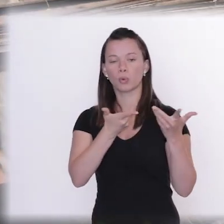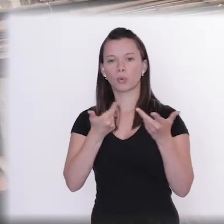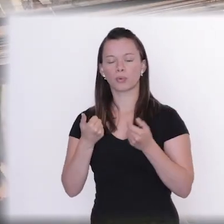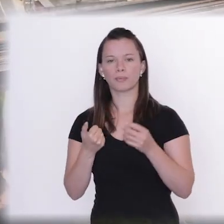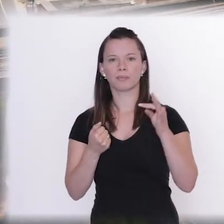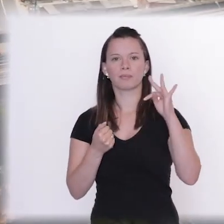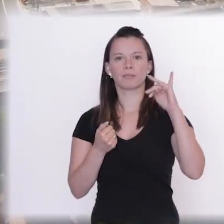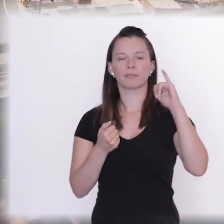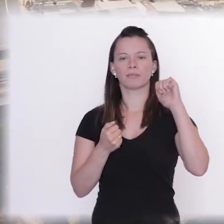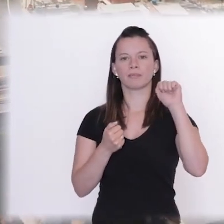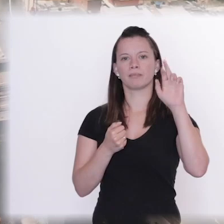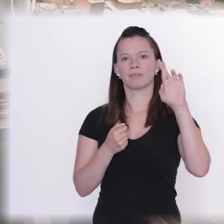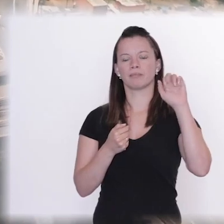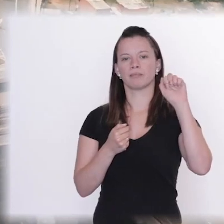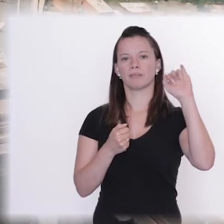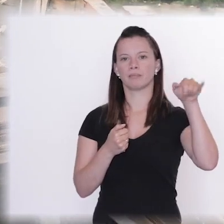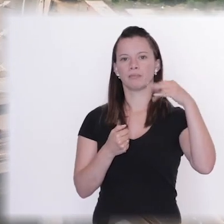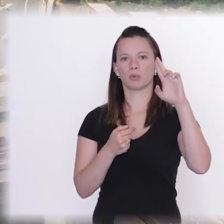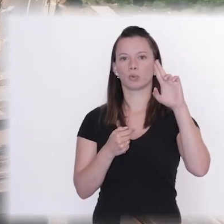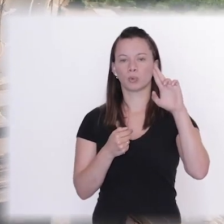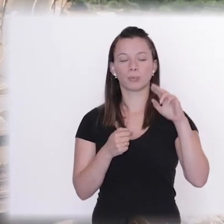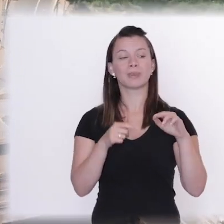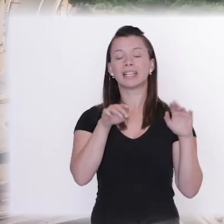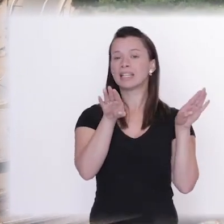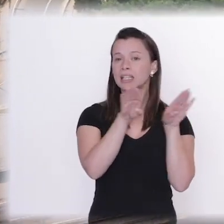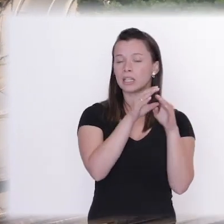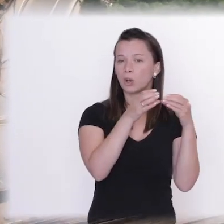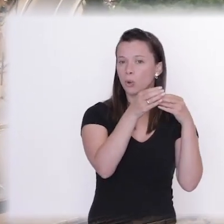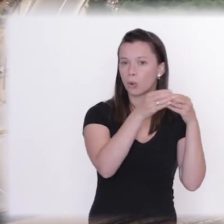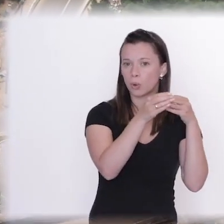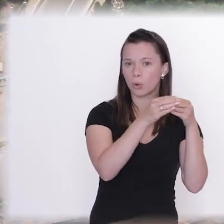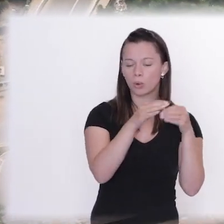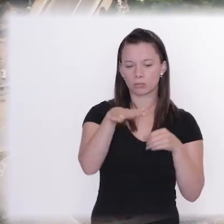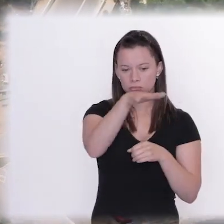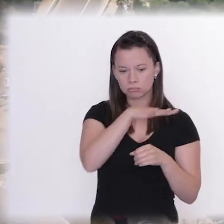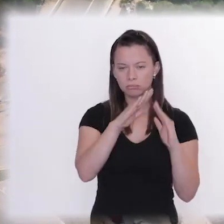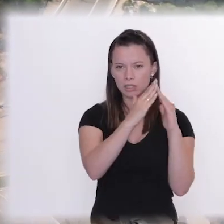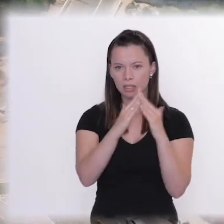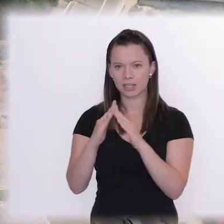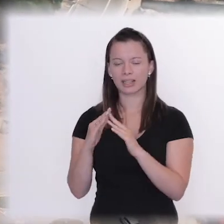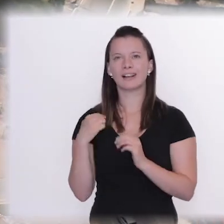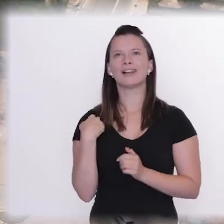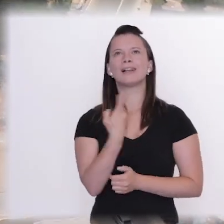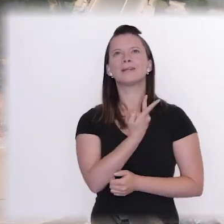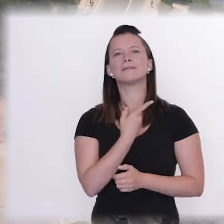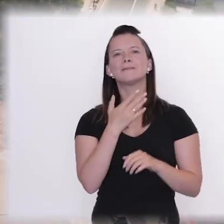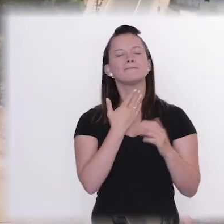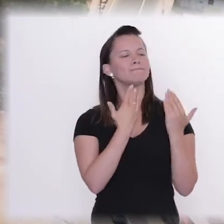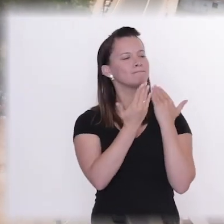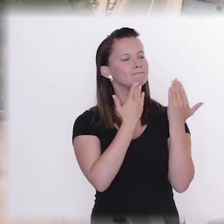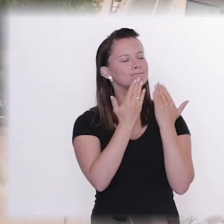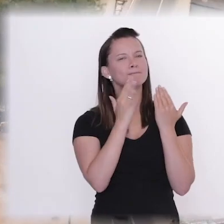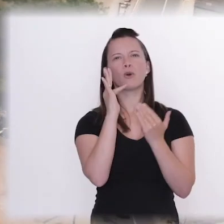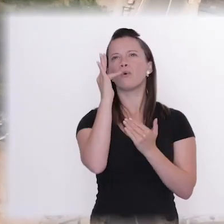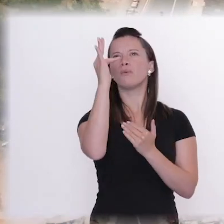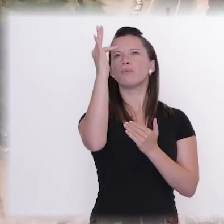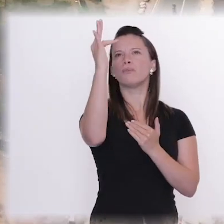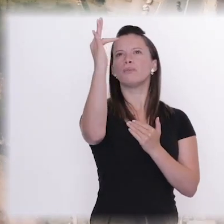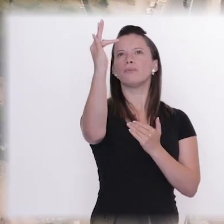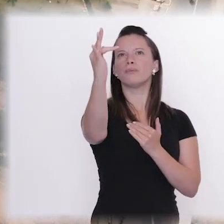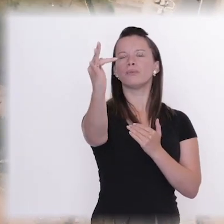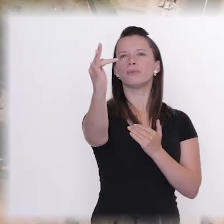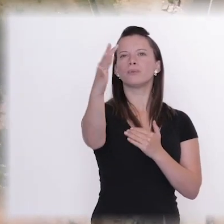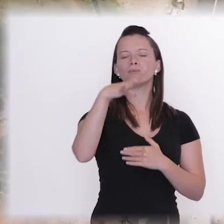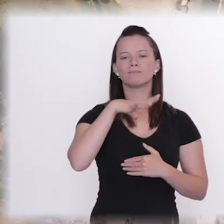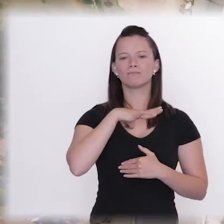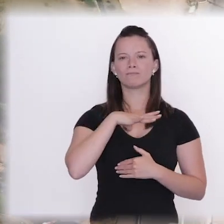Tiaraju Pablo, que é coordenador do Centro de Estudos Periféricos, para a gente conversar sobre o futuro das cidades e pensar o que isso